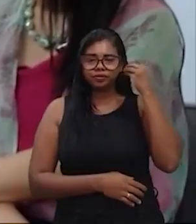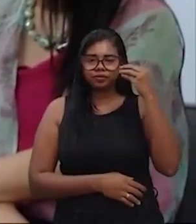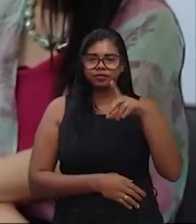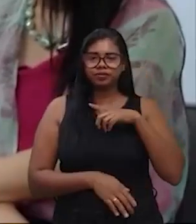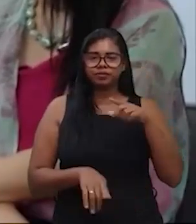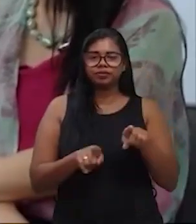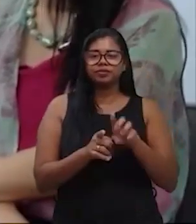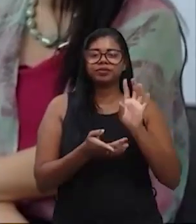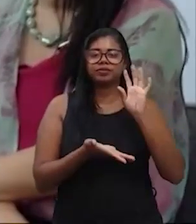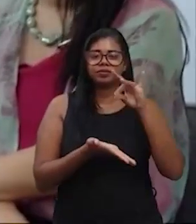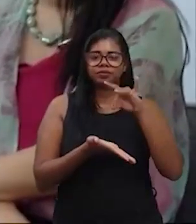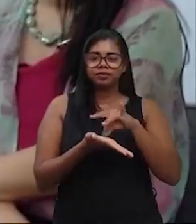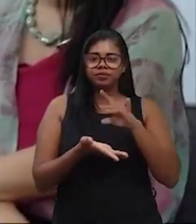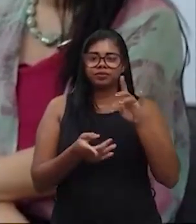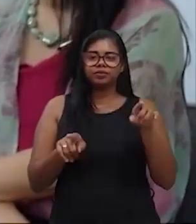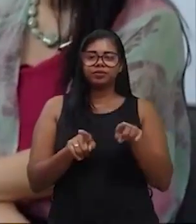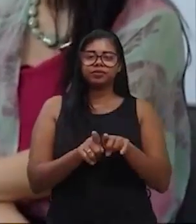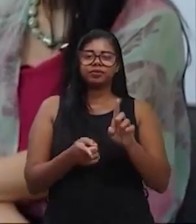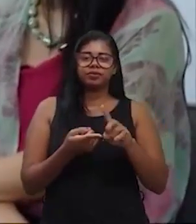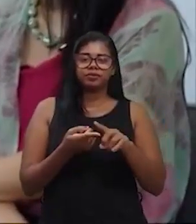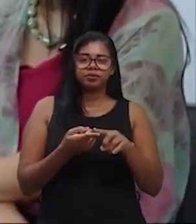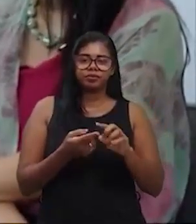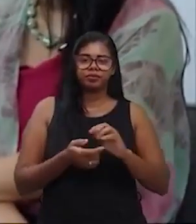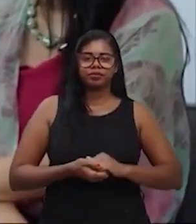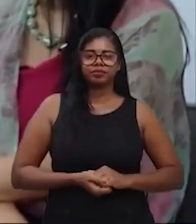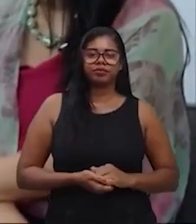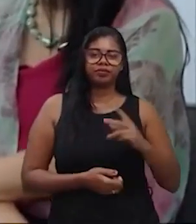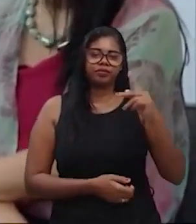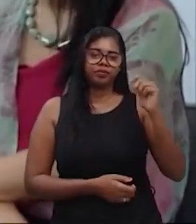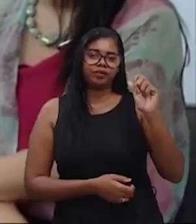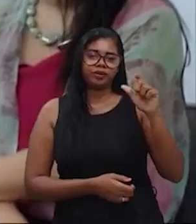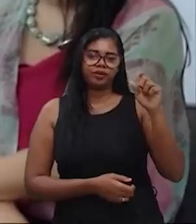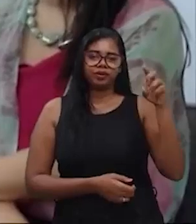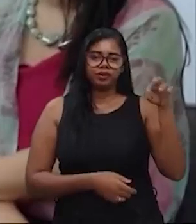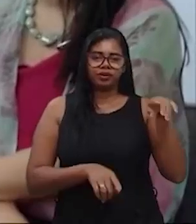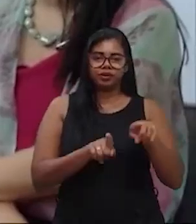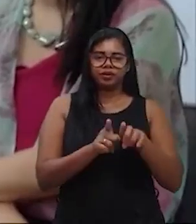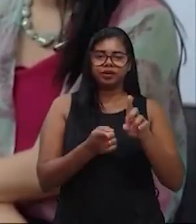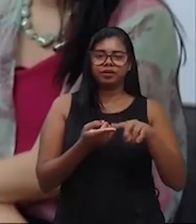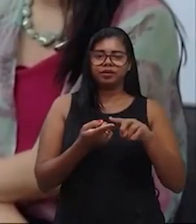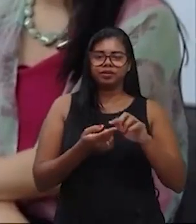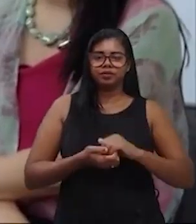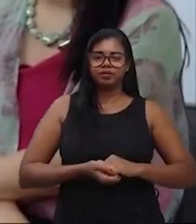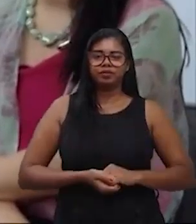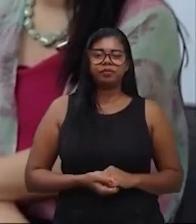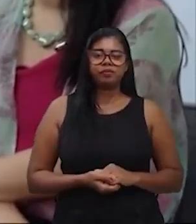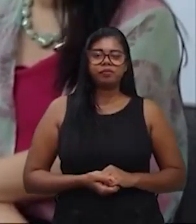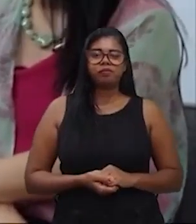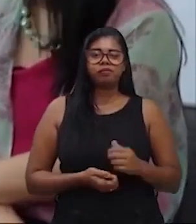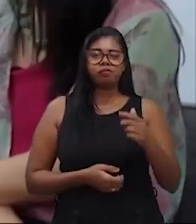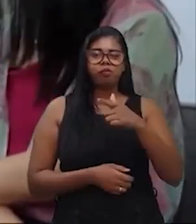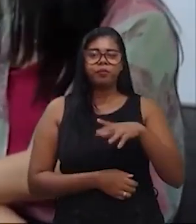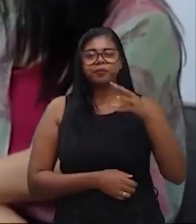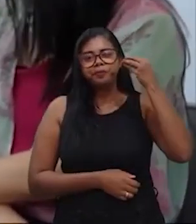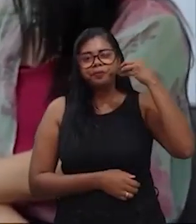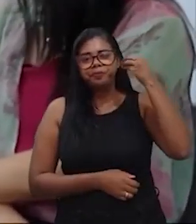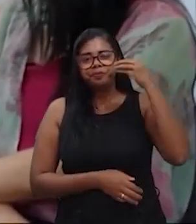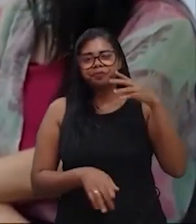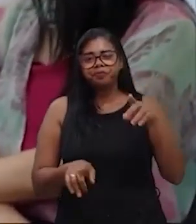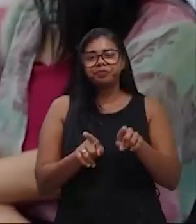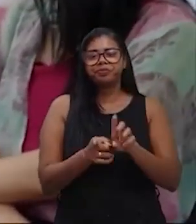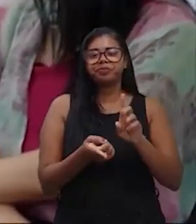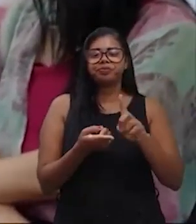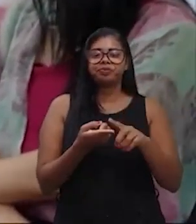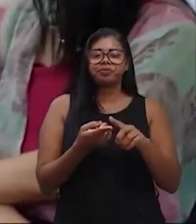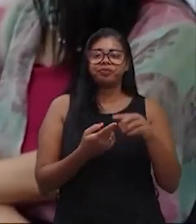vem com outros sentidos, né? Com olfato, com paladar, enfim. A gente vai chegar aí também. E aí a gente tem uma outra experimentação para dizer que a gente